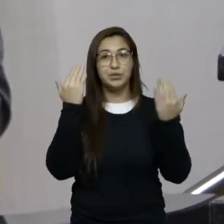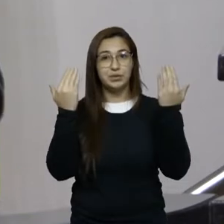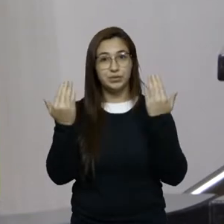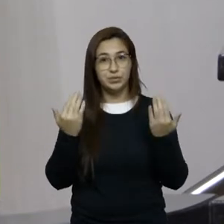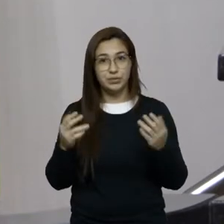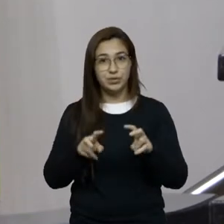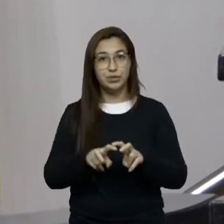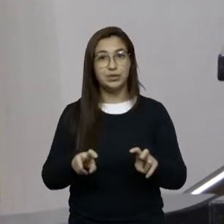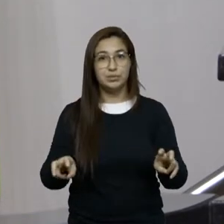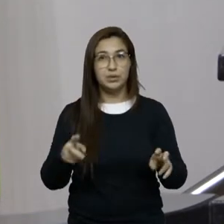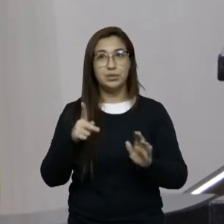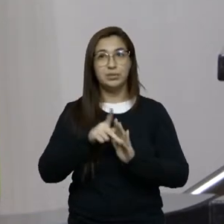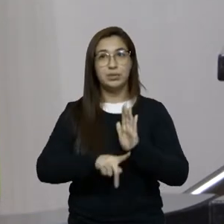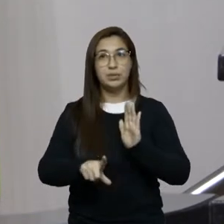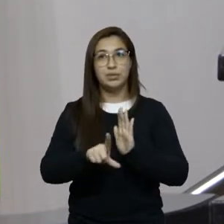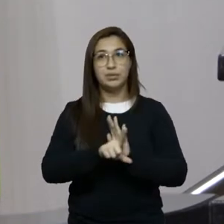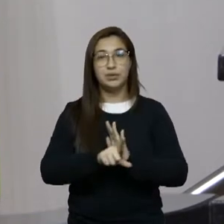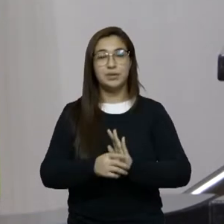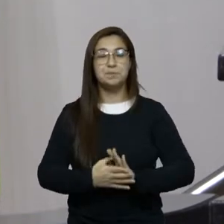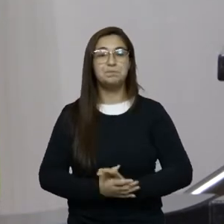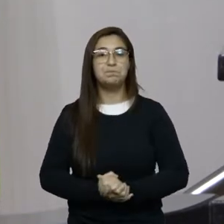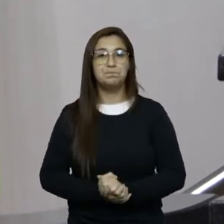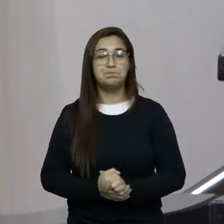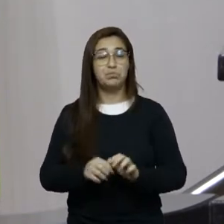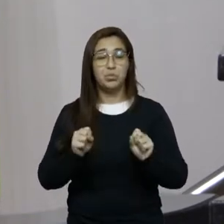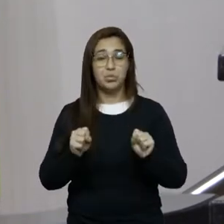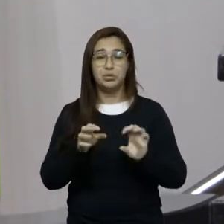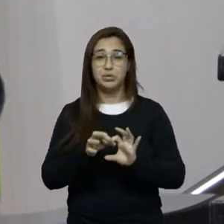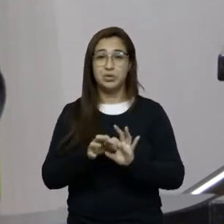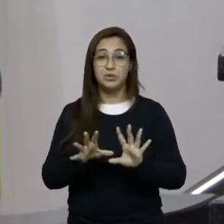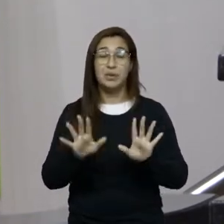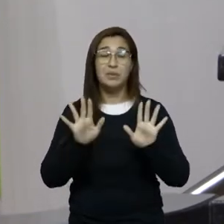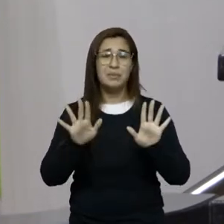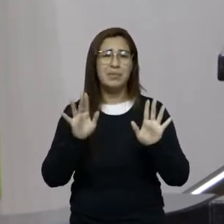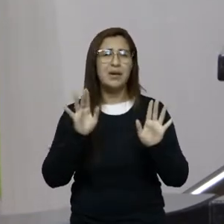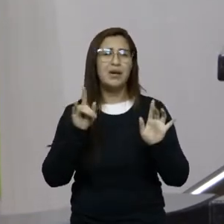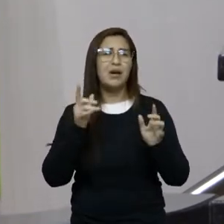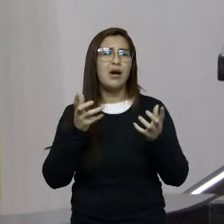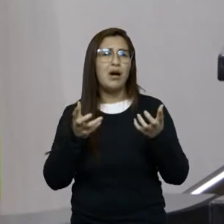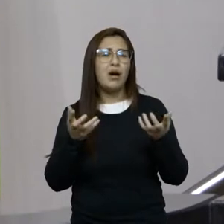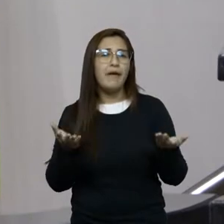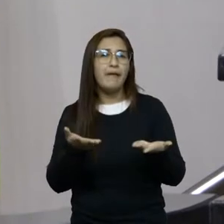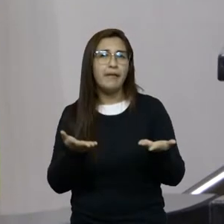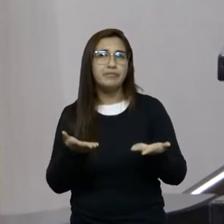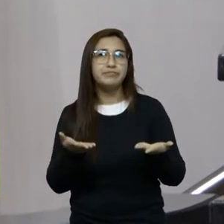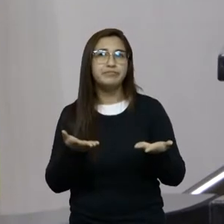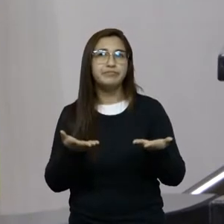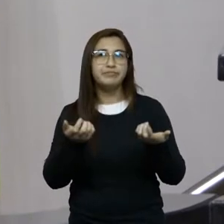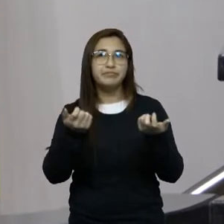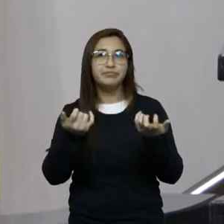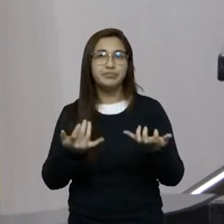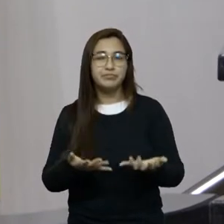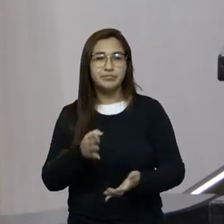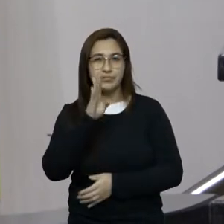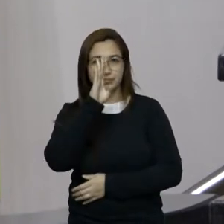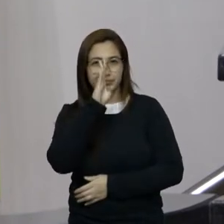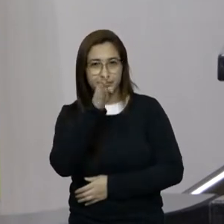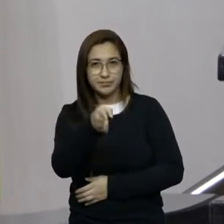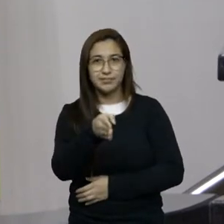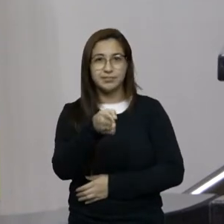projeto de leite Oi e aí eu quero especificamente ao me dirigir